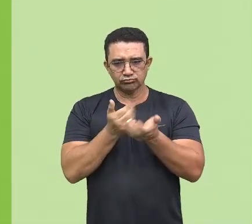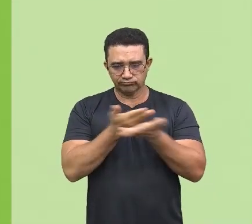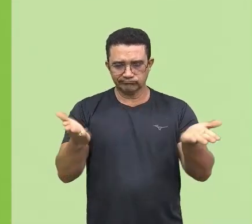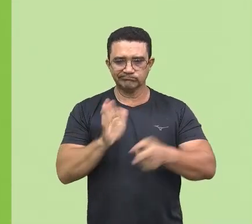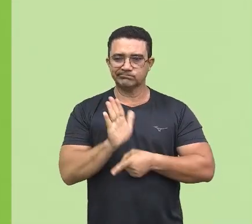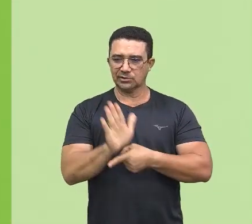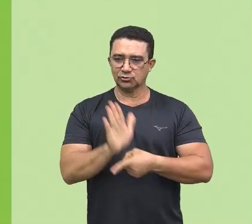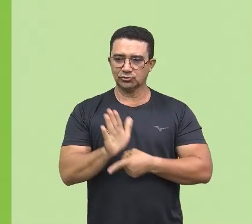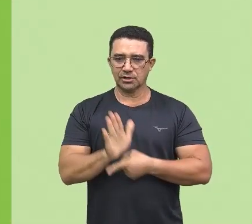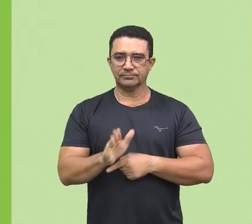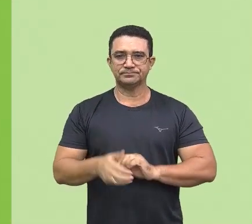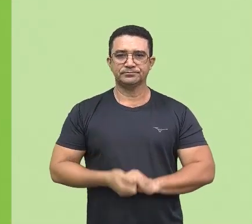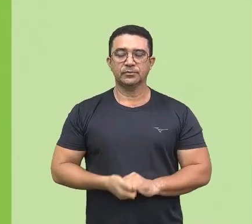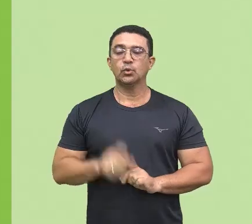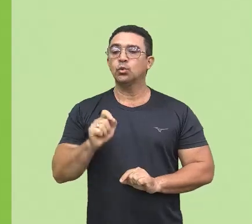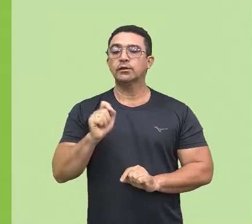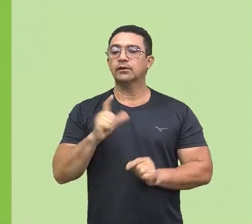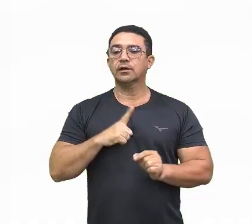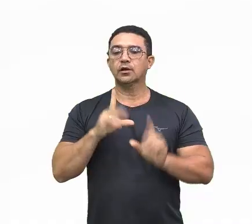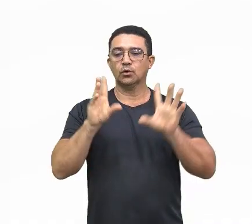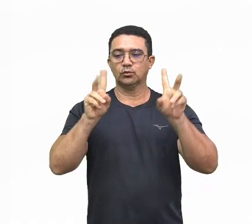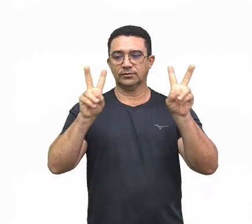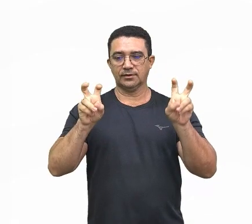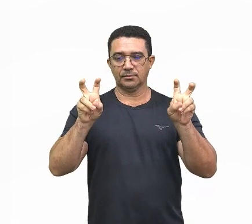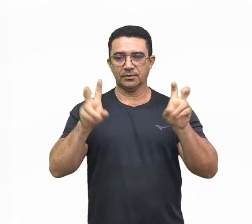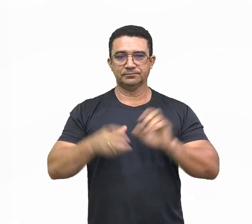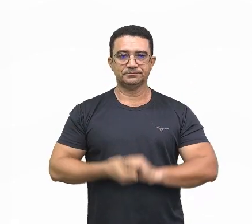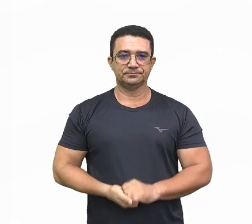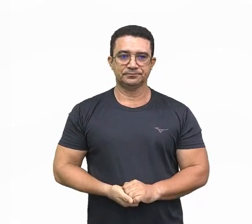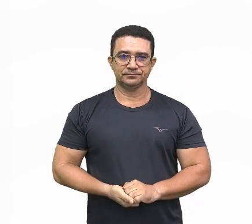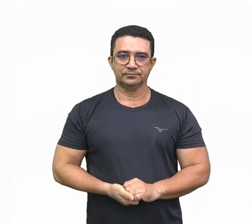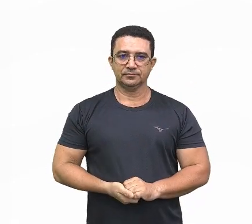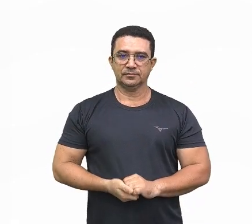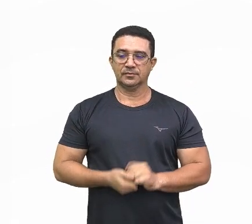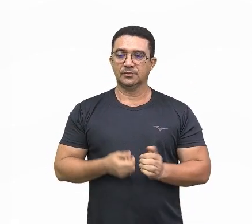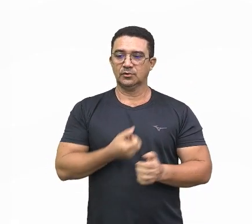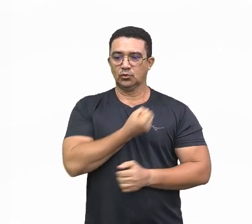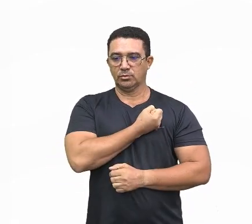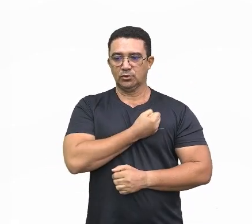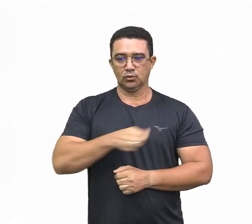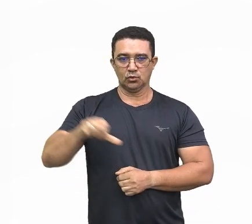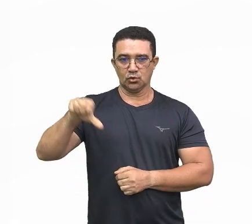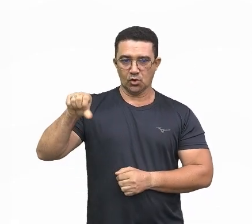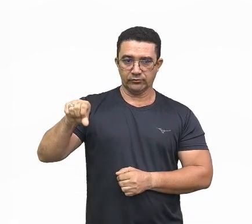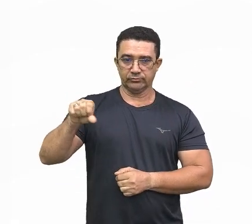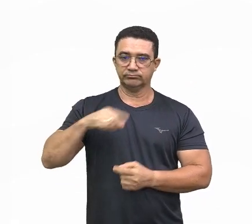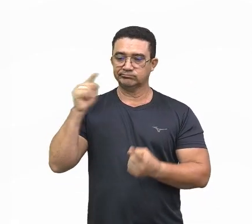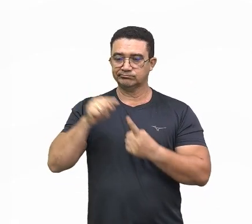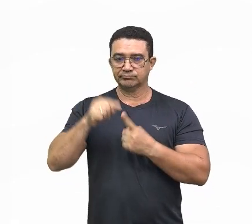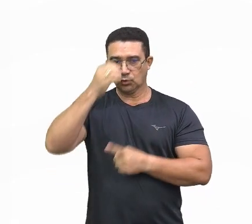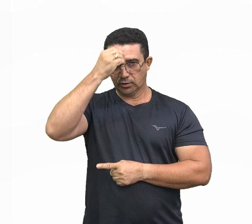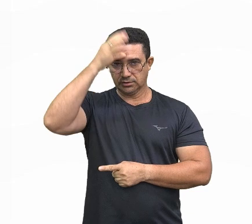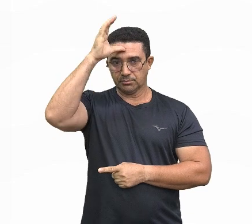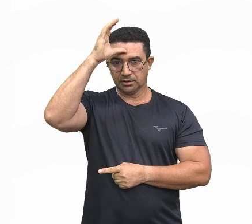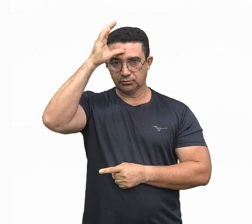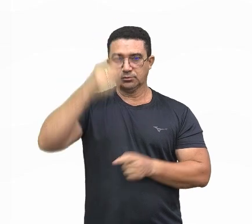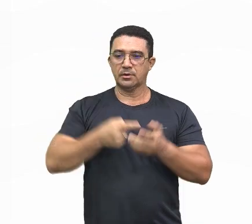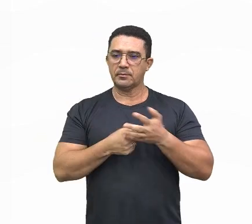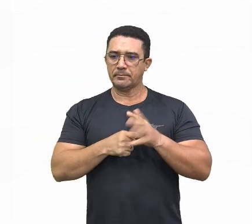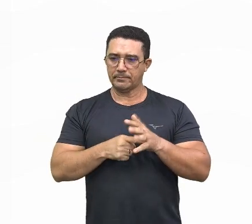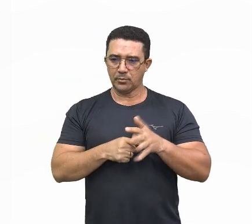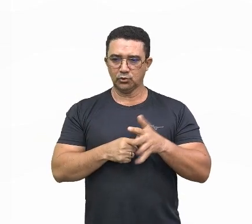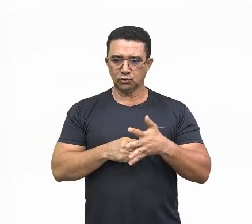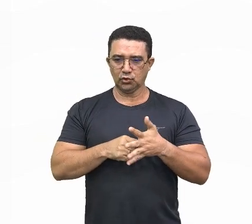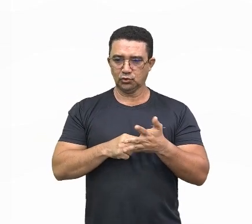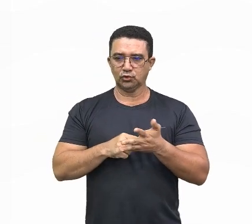Física. E o que nós temos nessa aula? Olha só, nós estamos na aula de número 9, objeto de conhecimento, motor